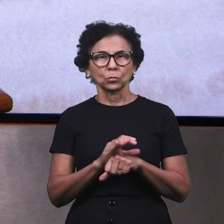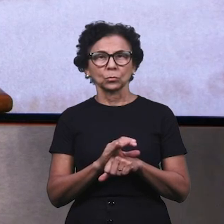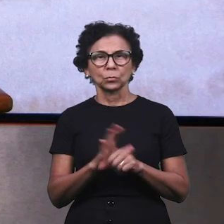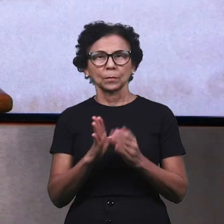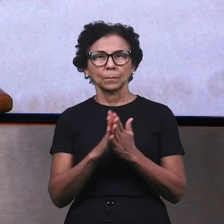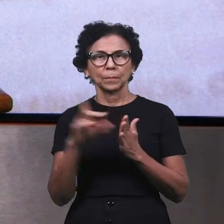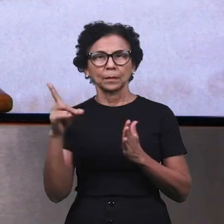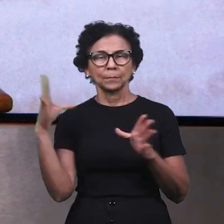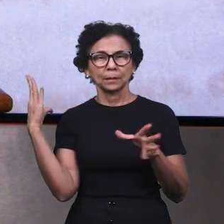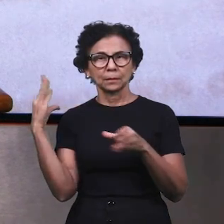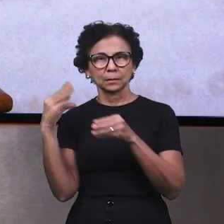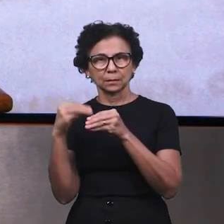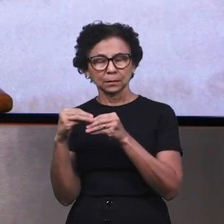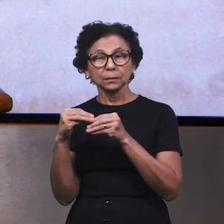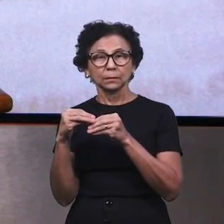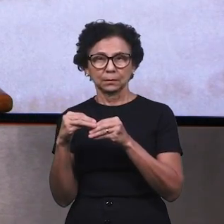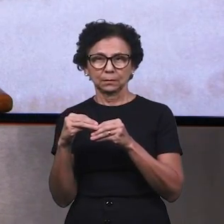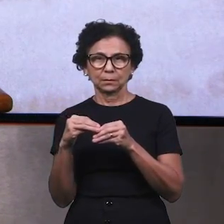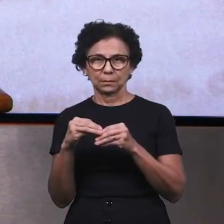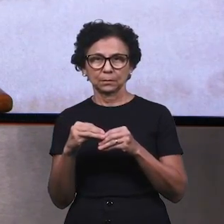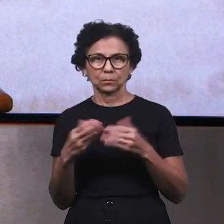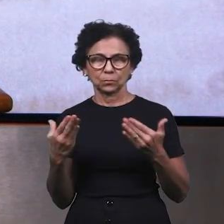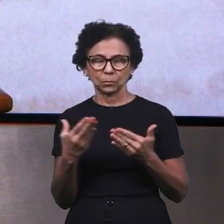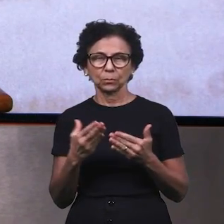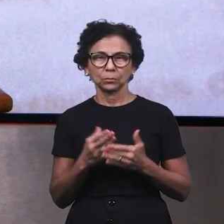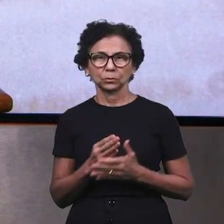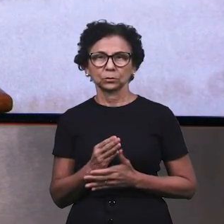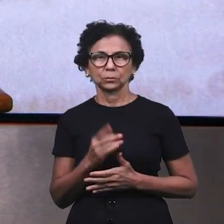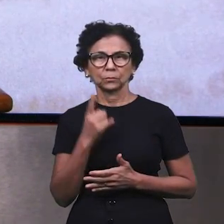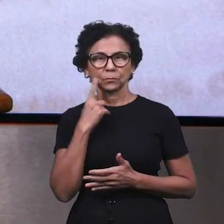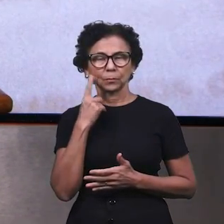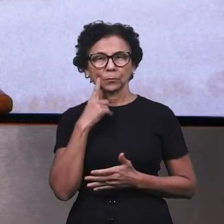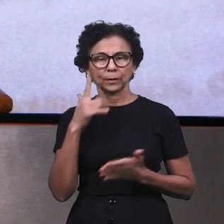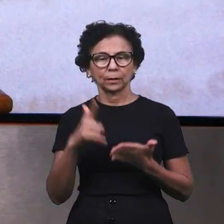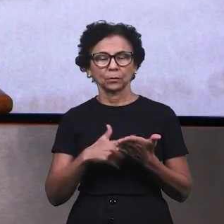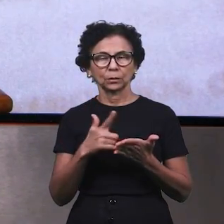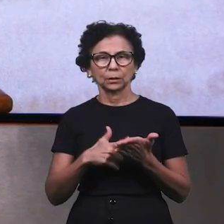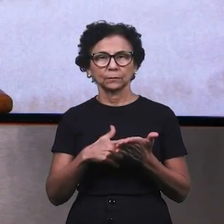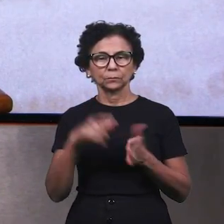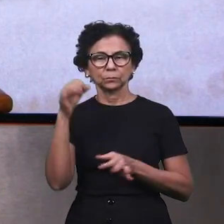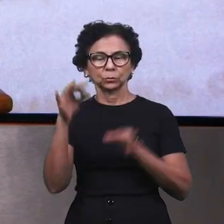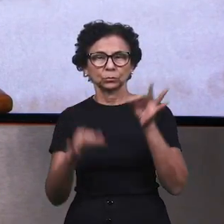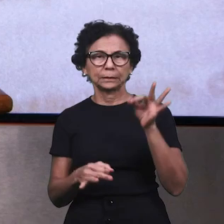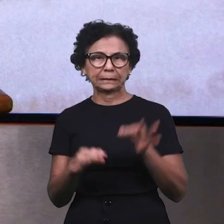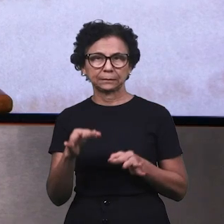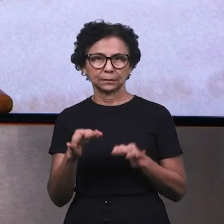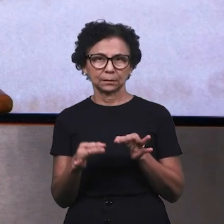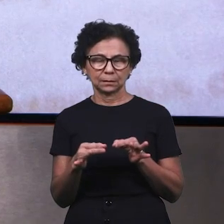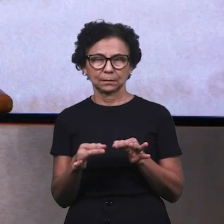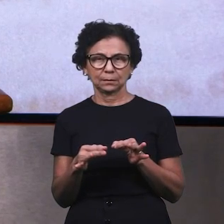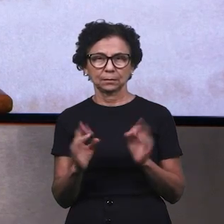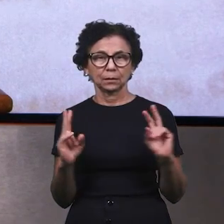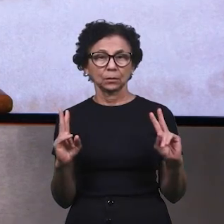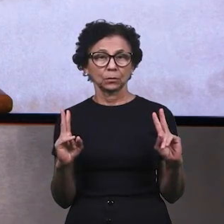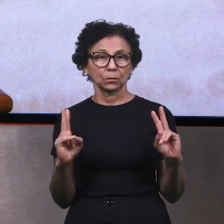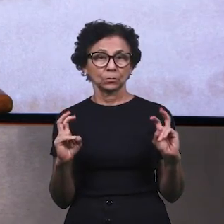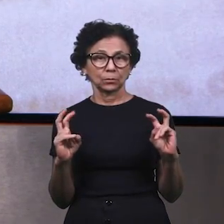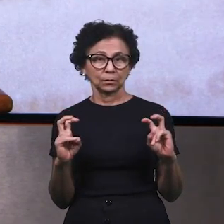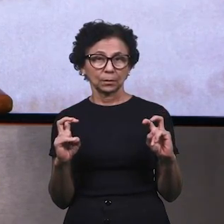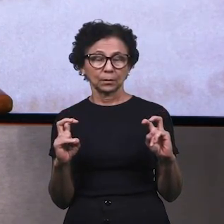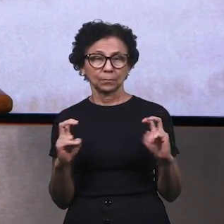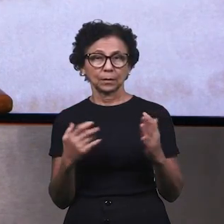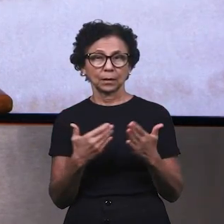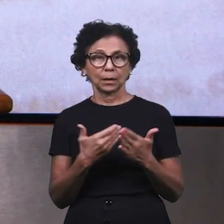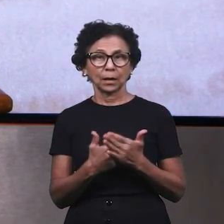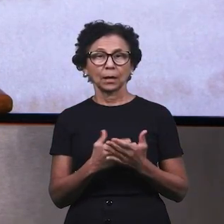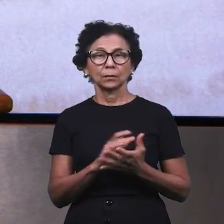Bíblia, falaremos ainda hoje sobre o livro de Juízes. E o tema da nossa aula de hoje